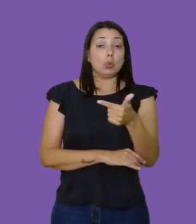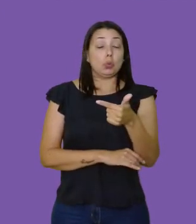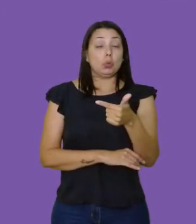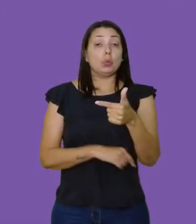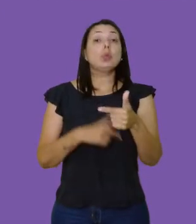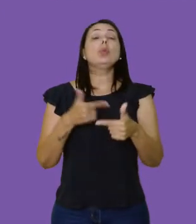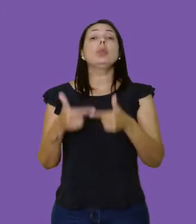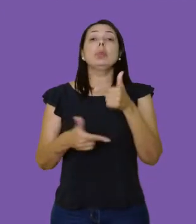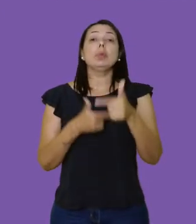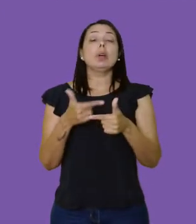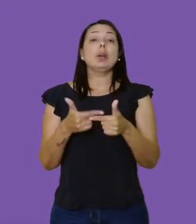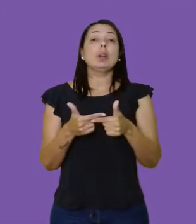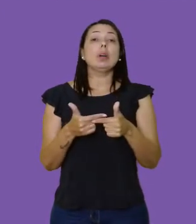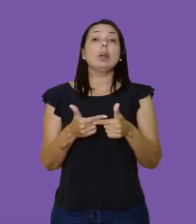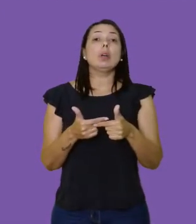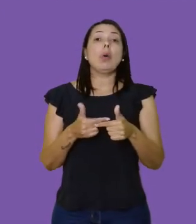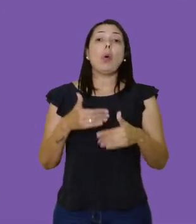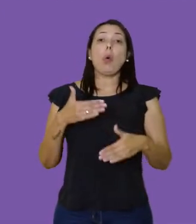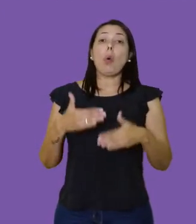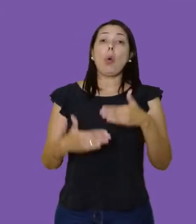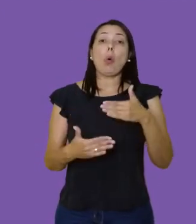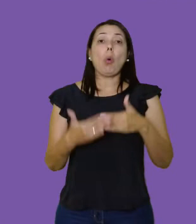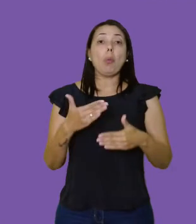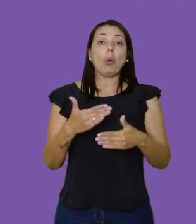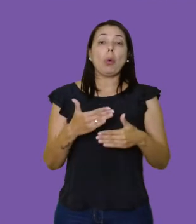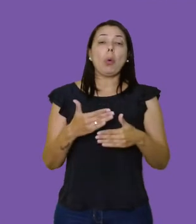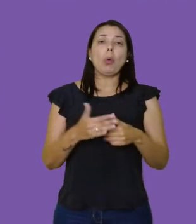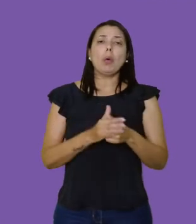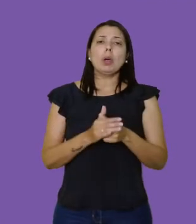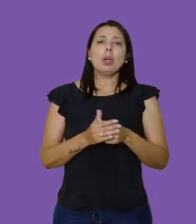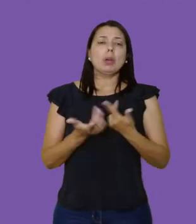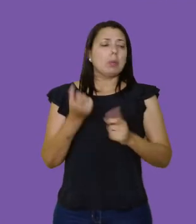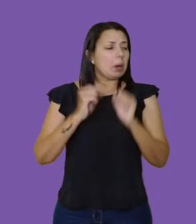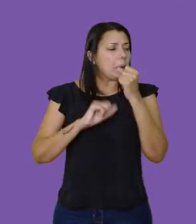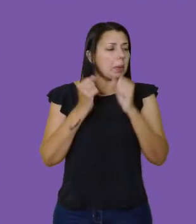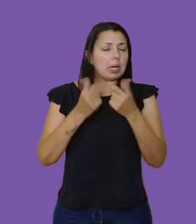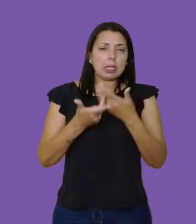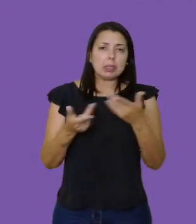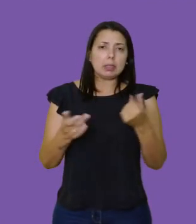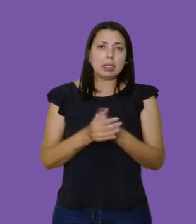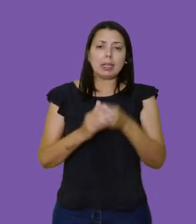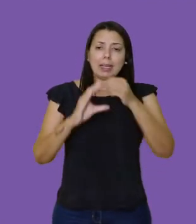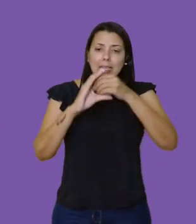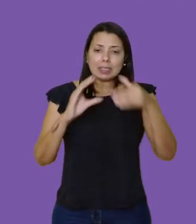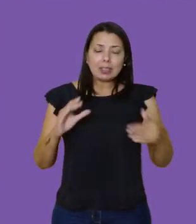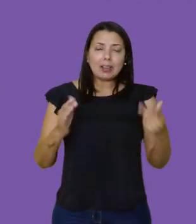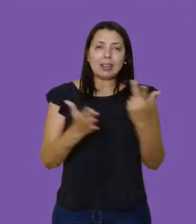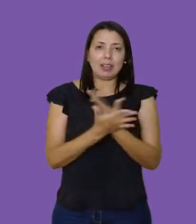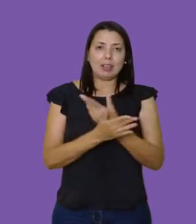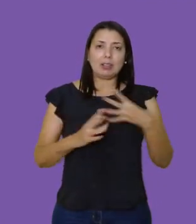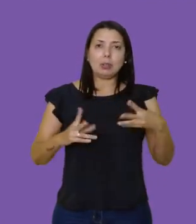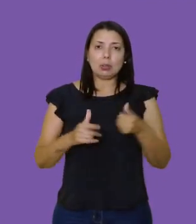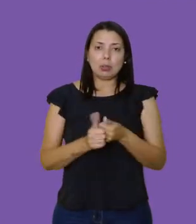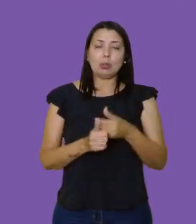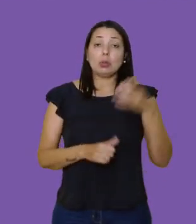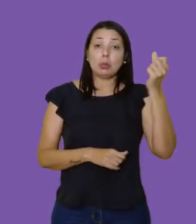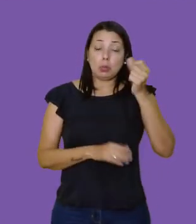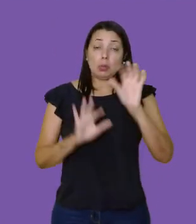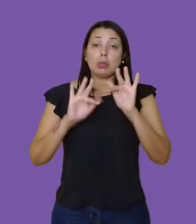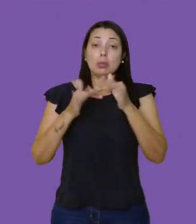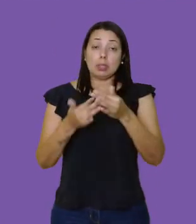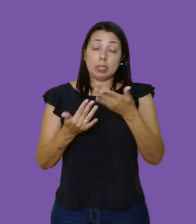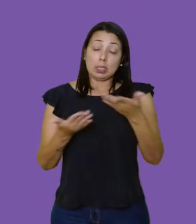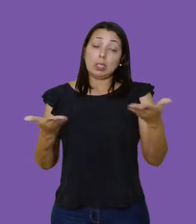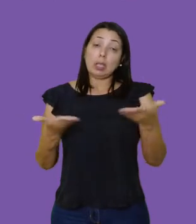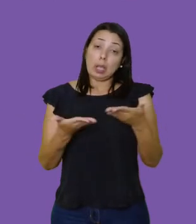ação operacionalizada por um robô, não uma ação humanizada. Quer dizer, eles descaracterizaram completamente o Bolsa Família, que